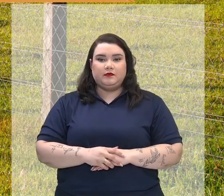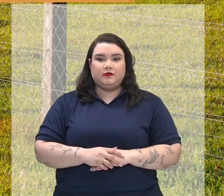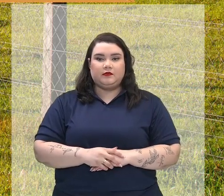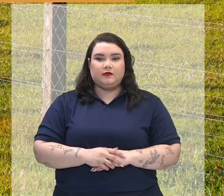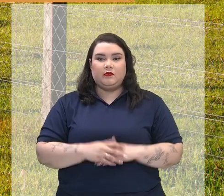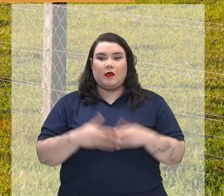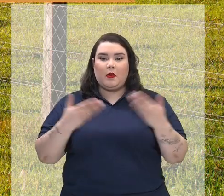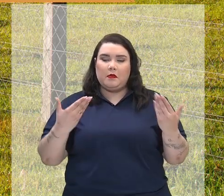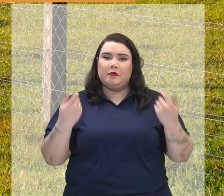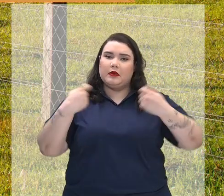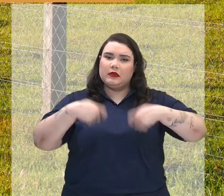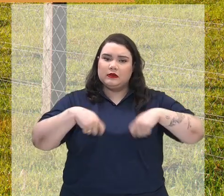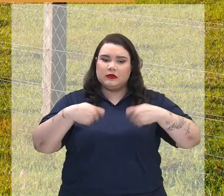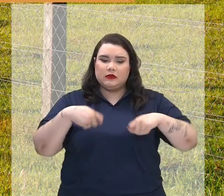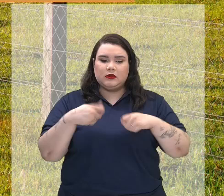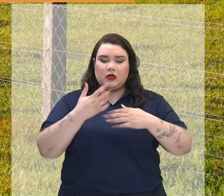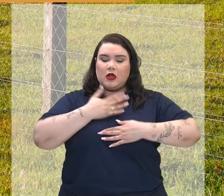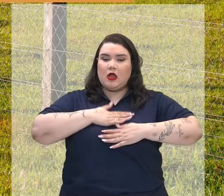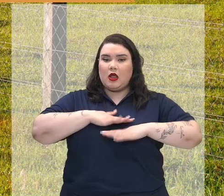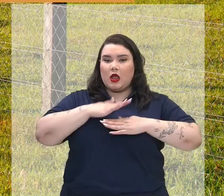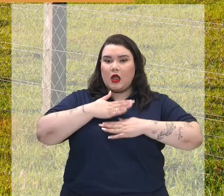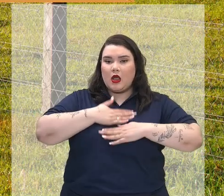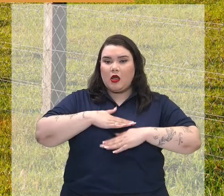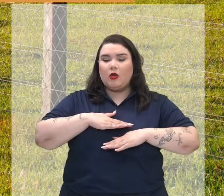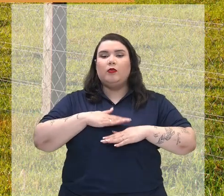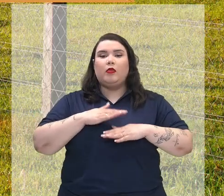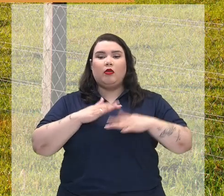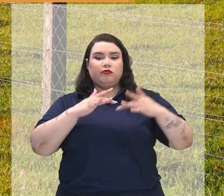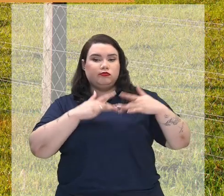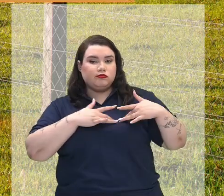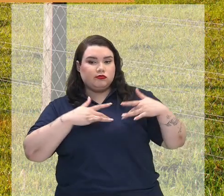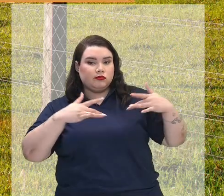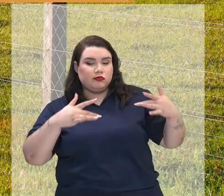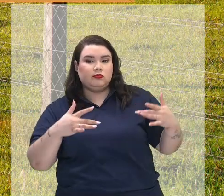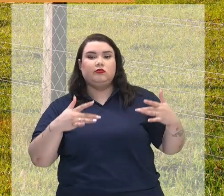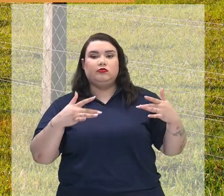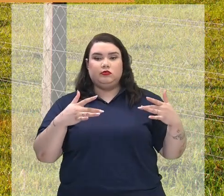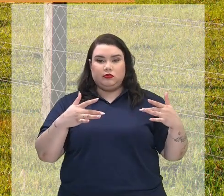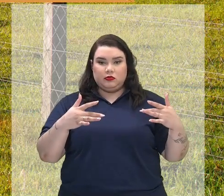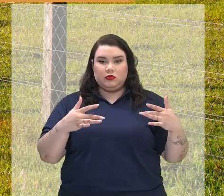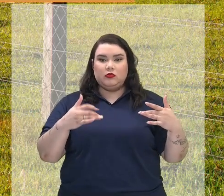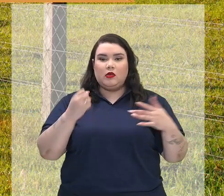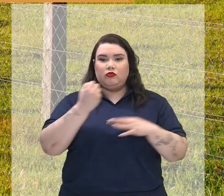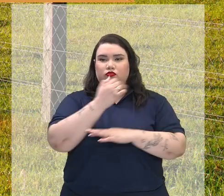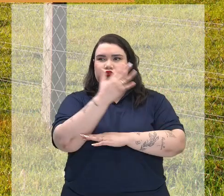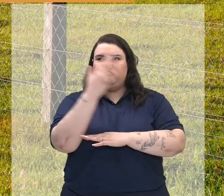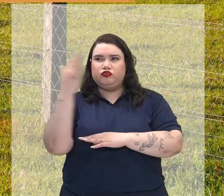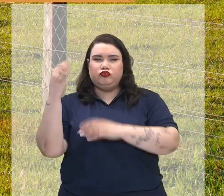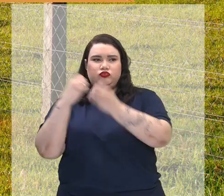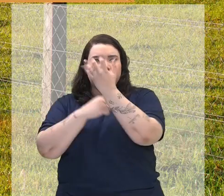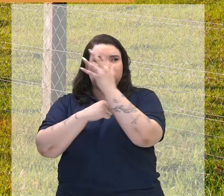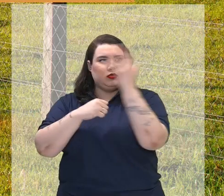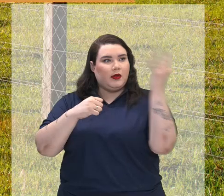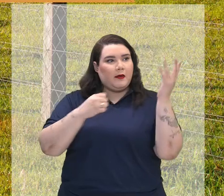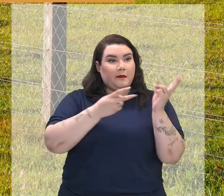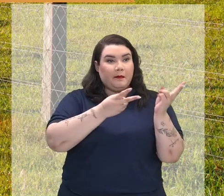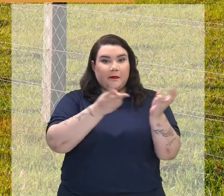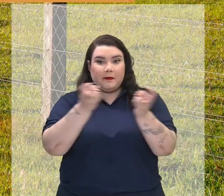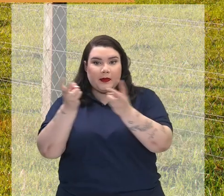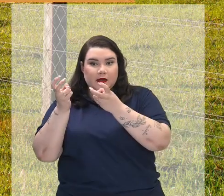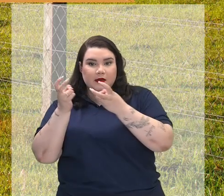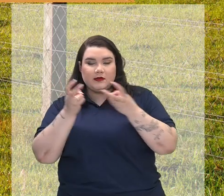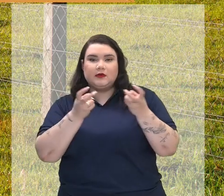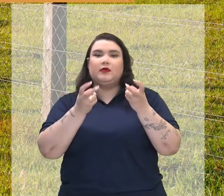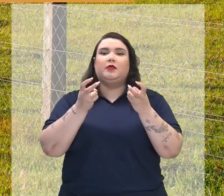Silenciar é preciso para ouvir com o coração a voz da natureza, o choro